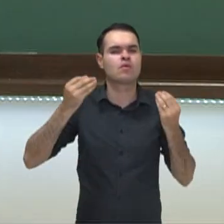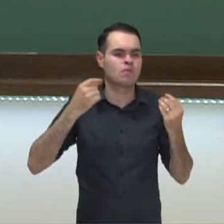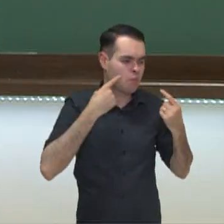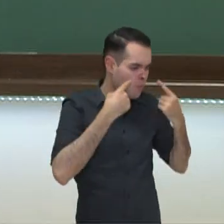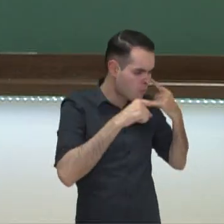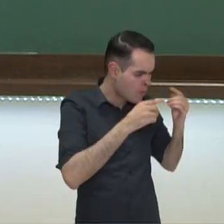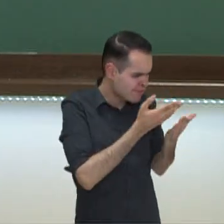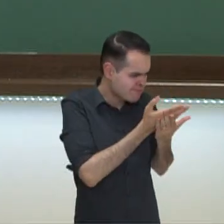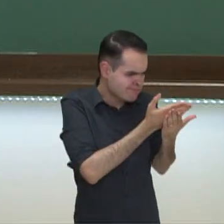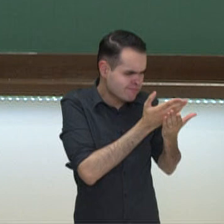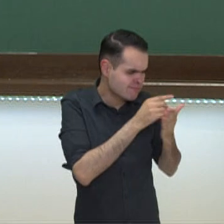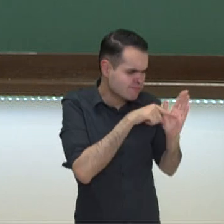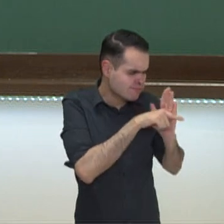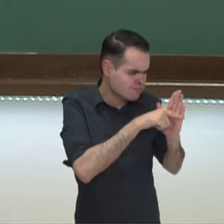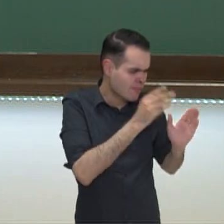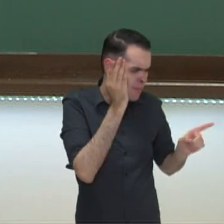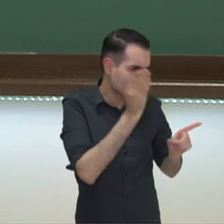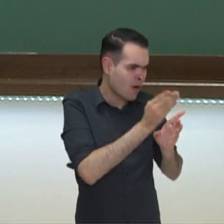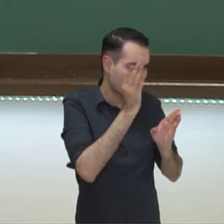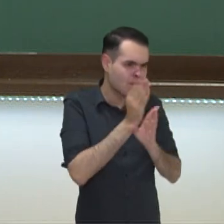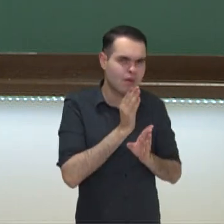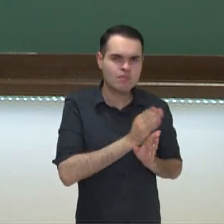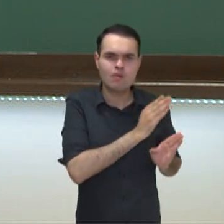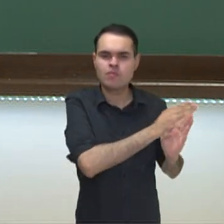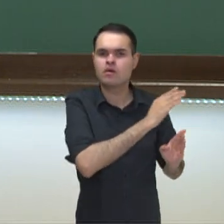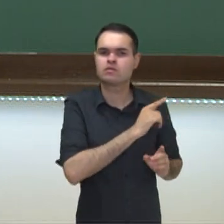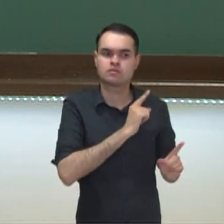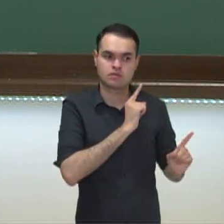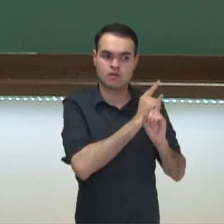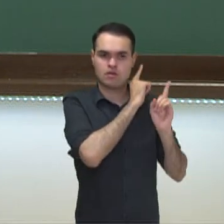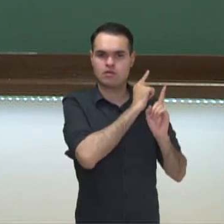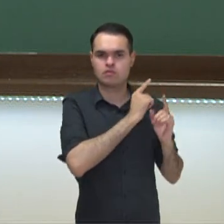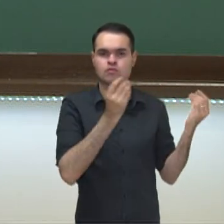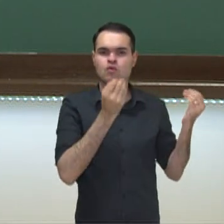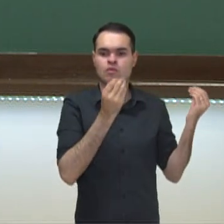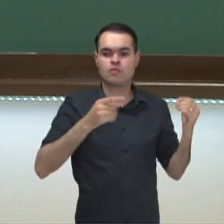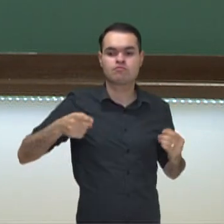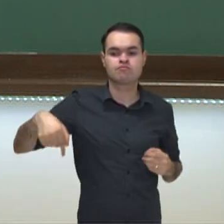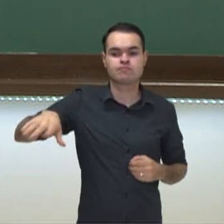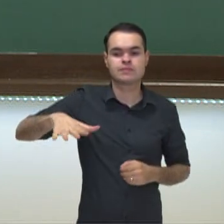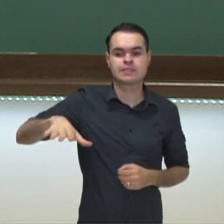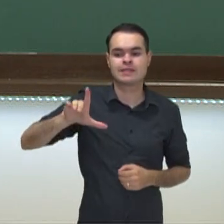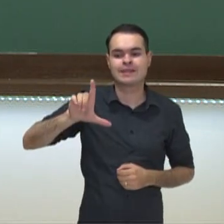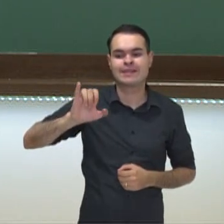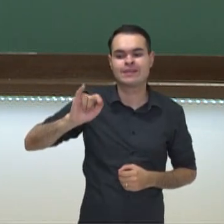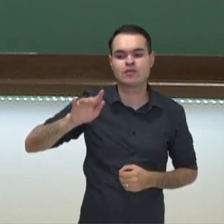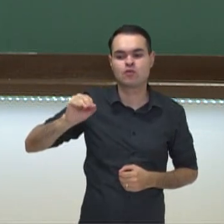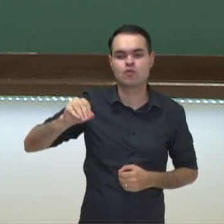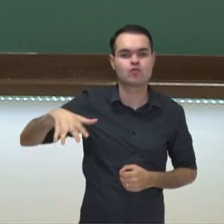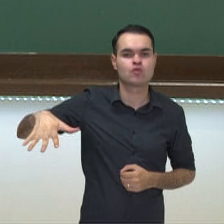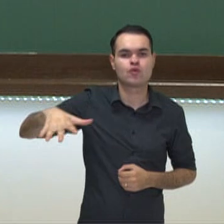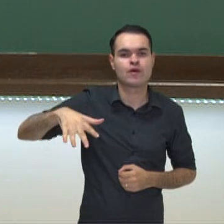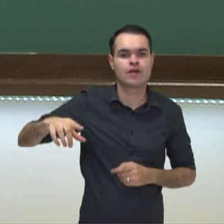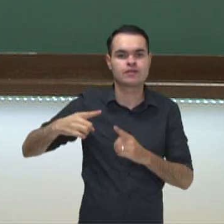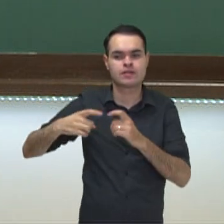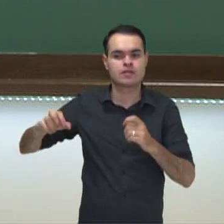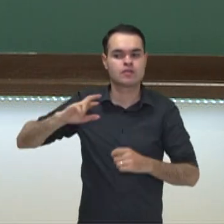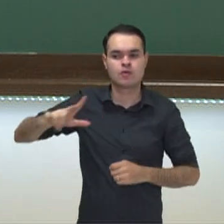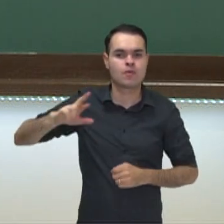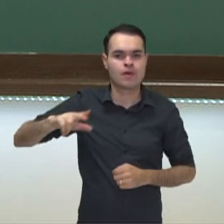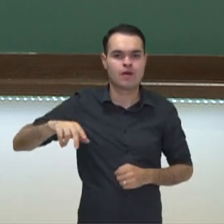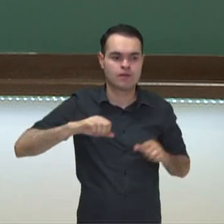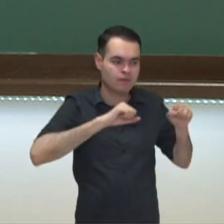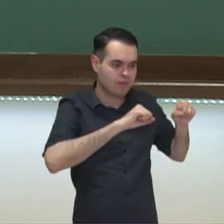ramo científico chegam ao público leigo, as pessoas que não são da área científica, que não são da área de ciências, que não têm